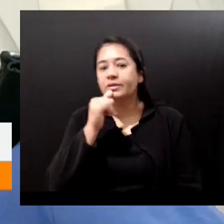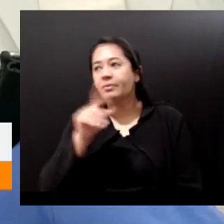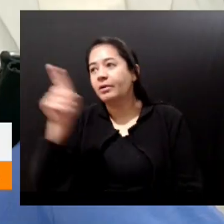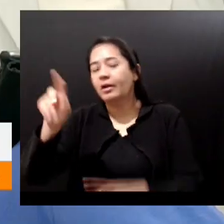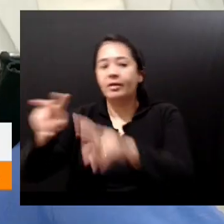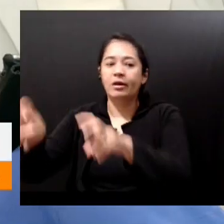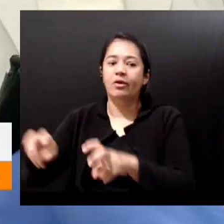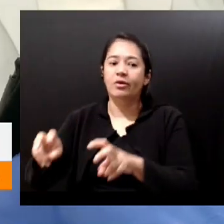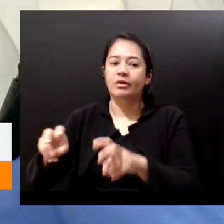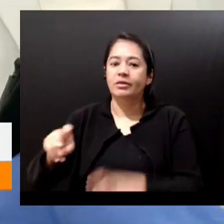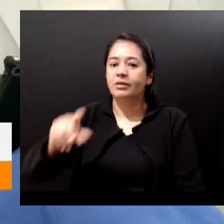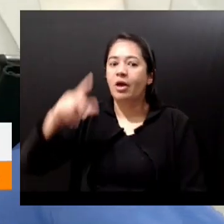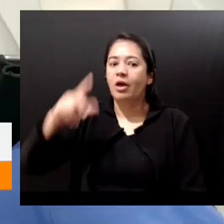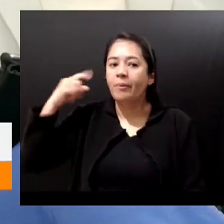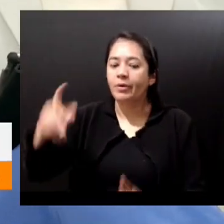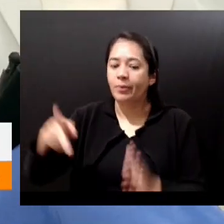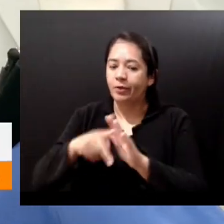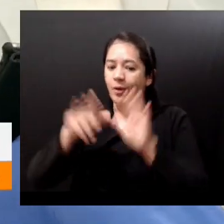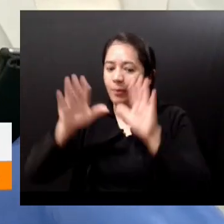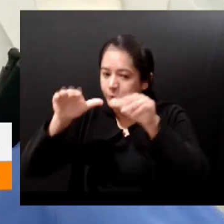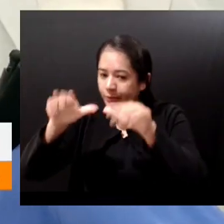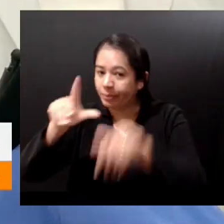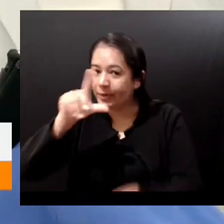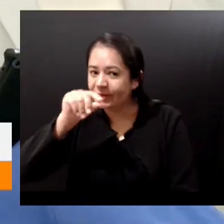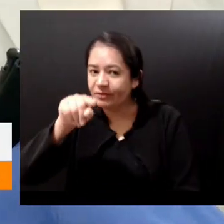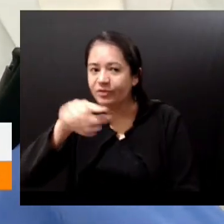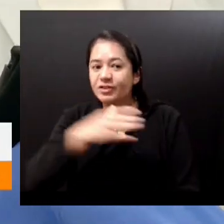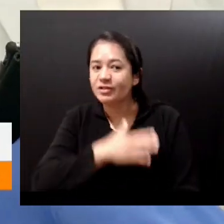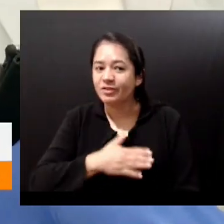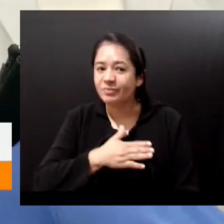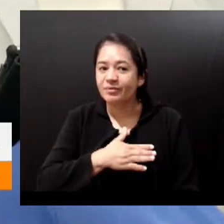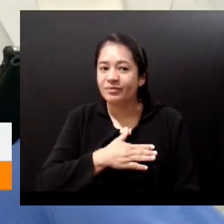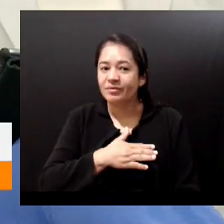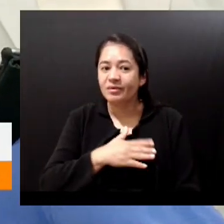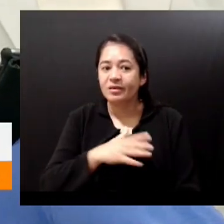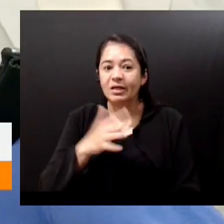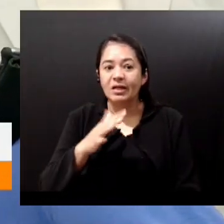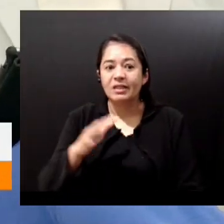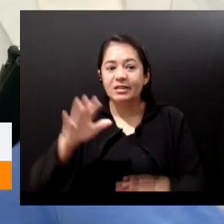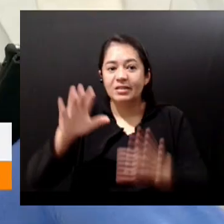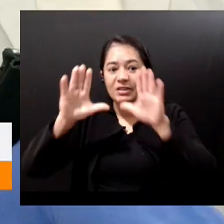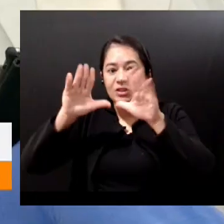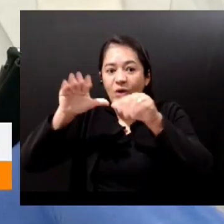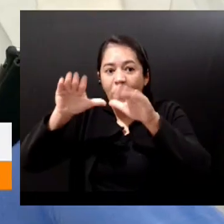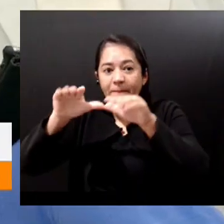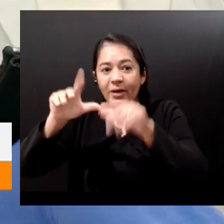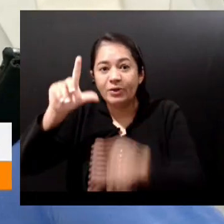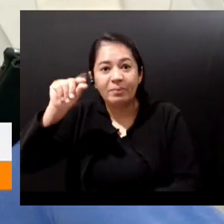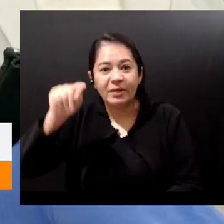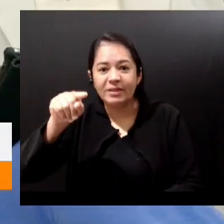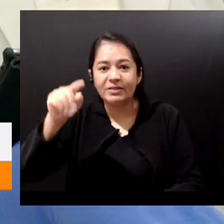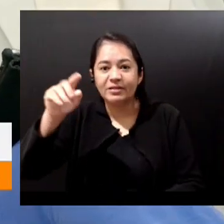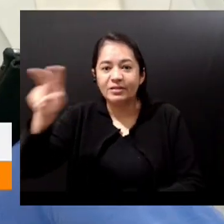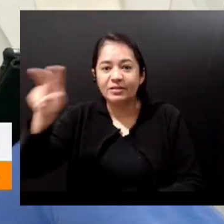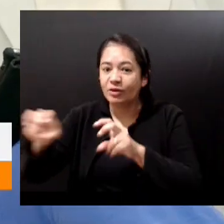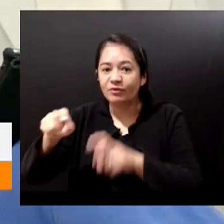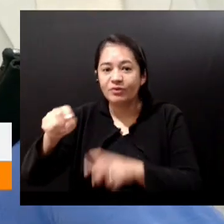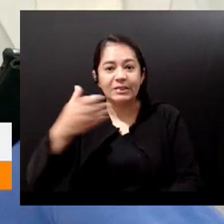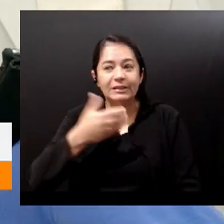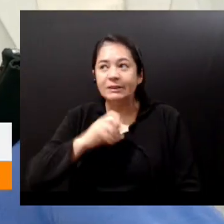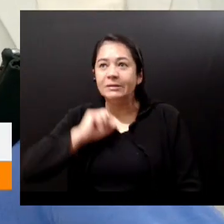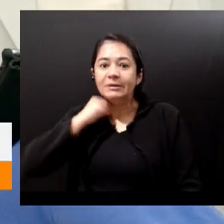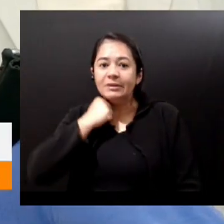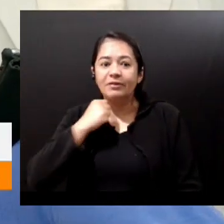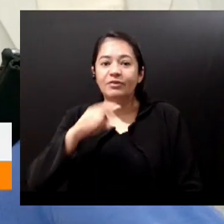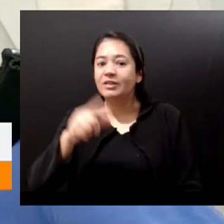casa, você gosta da cidade, às vezes o barulho do passarinho no campo te estressa de um jeito que você não consegue dormir. Então, há sons, na